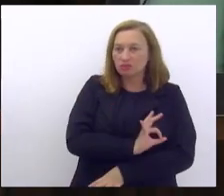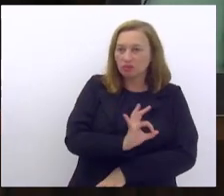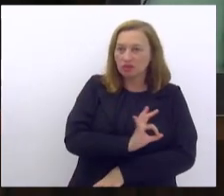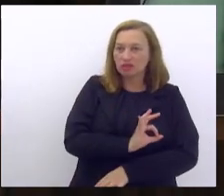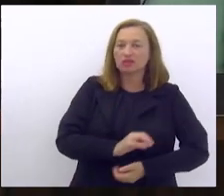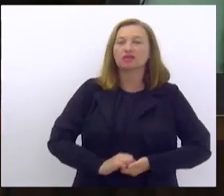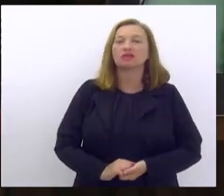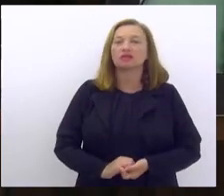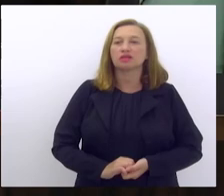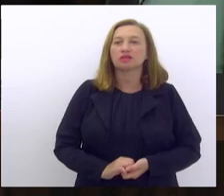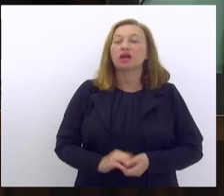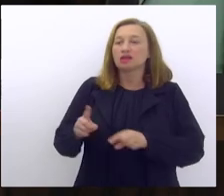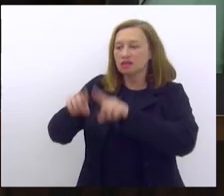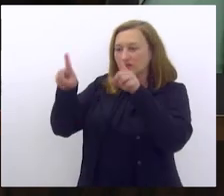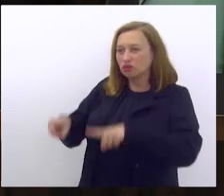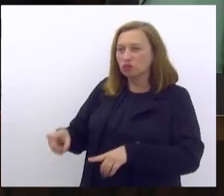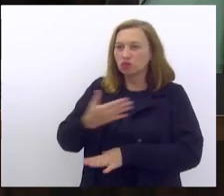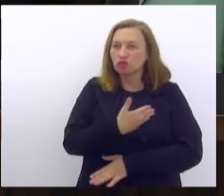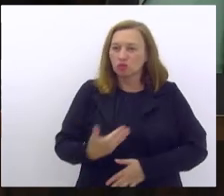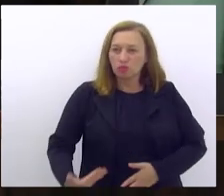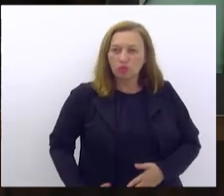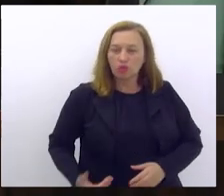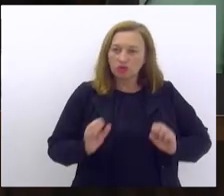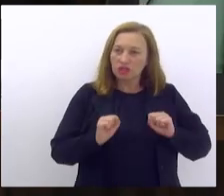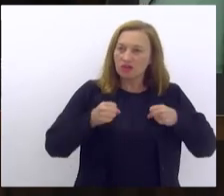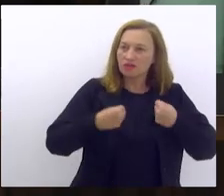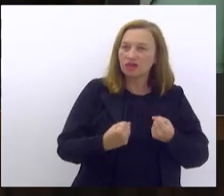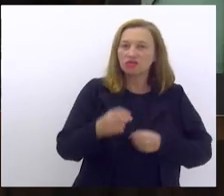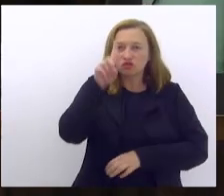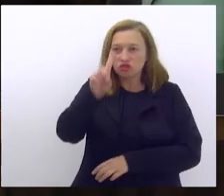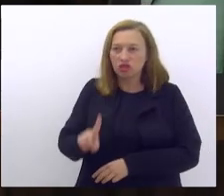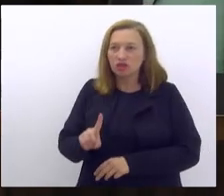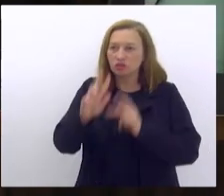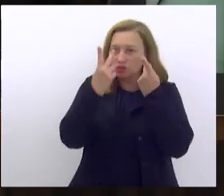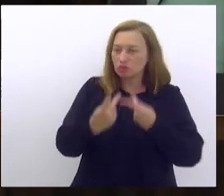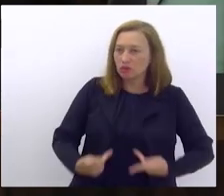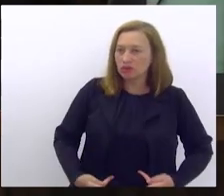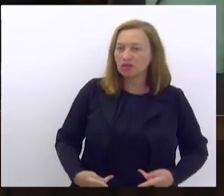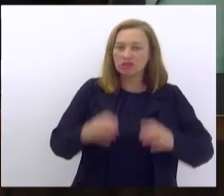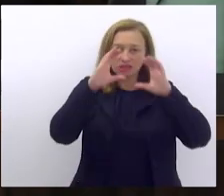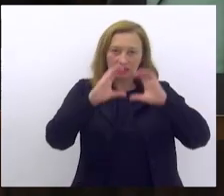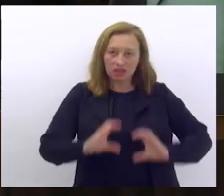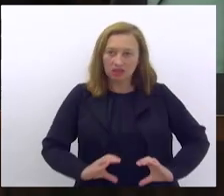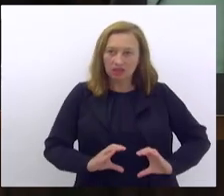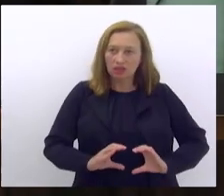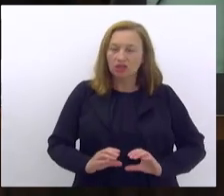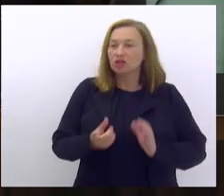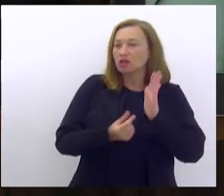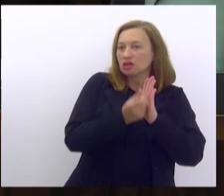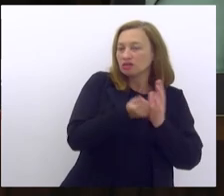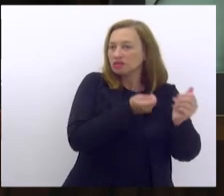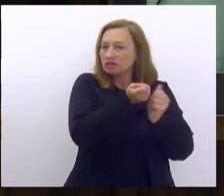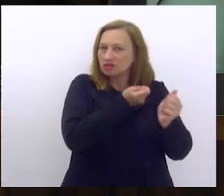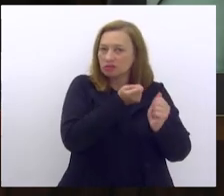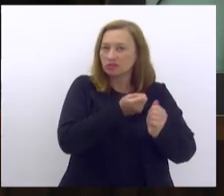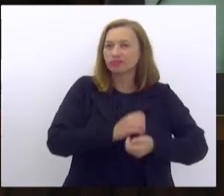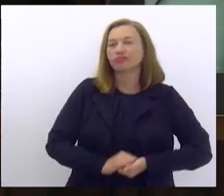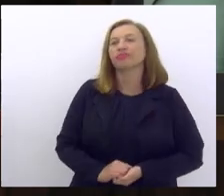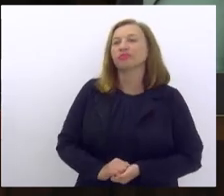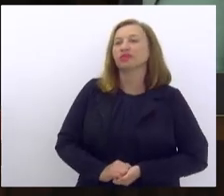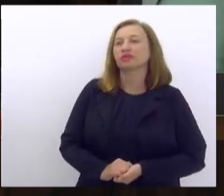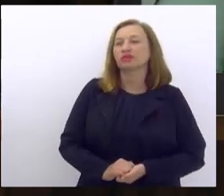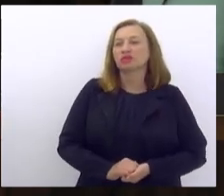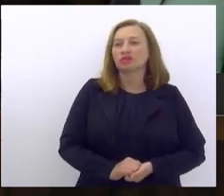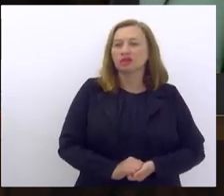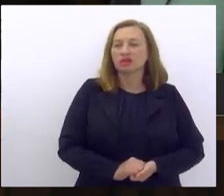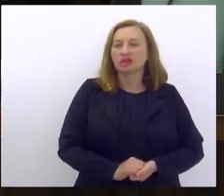polícia, servidores públicos e de defesa dos direitos humanos e cidadania, e orçamento, finanças, fiscalização